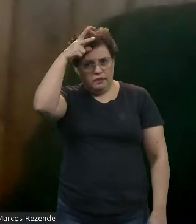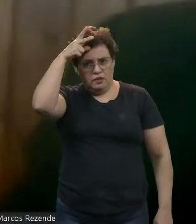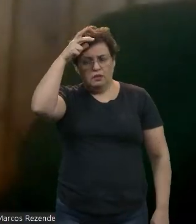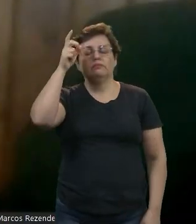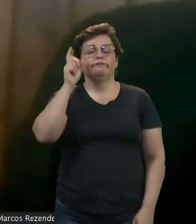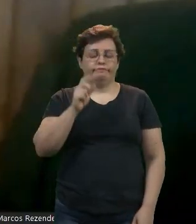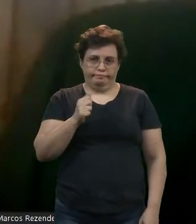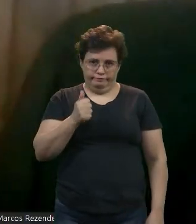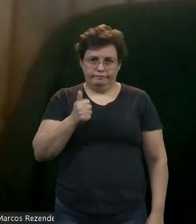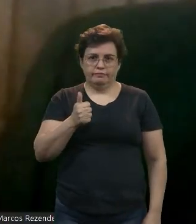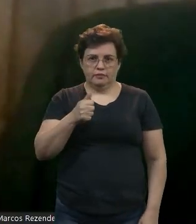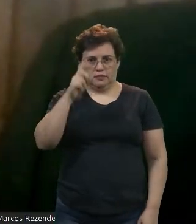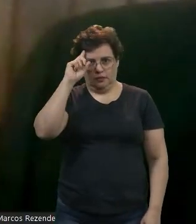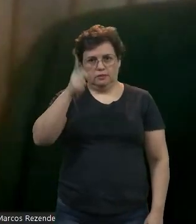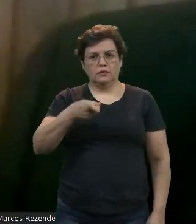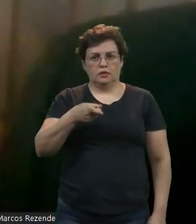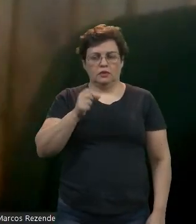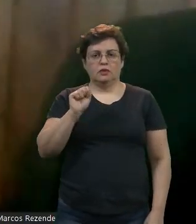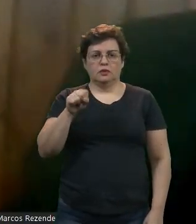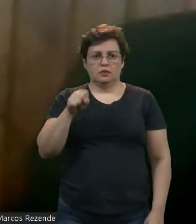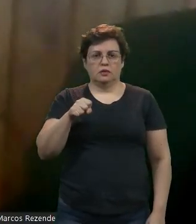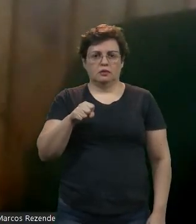também. Engraçado, né?